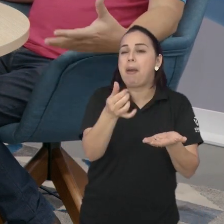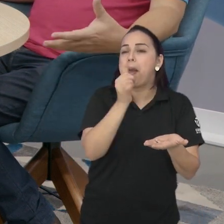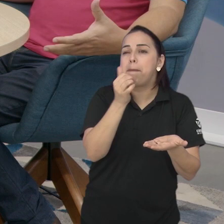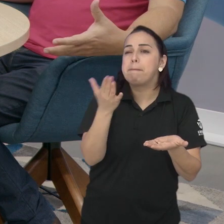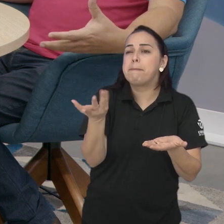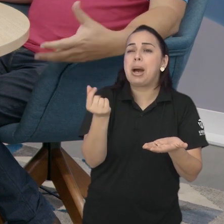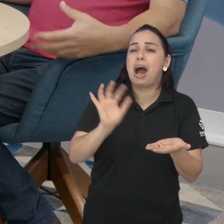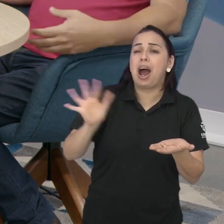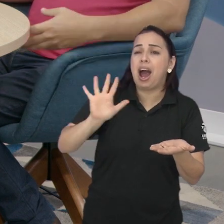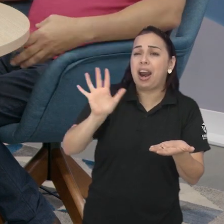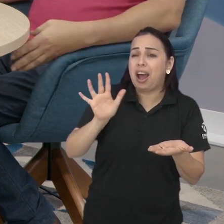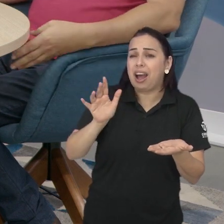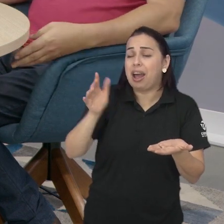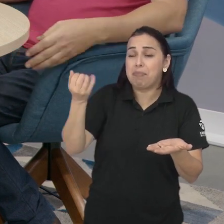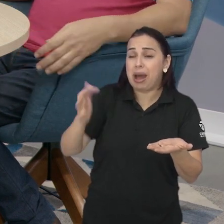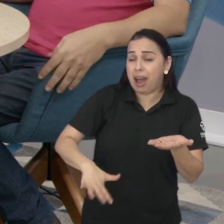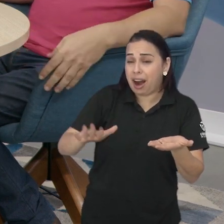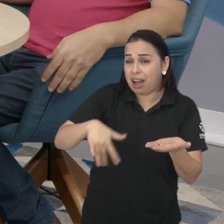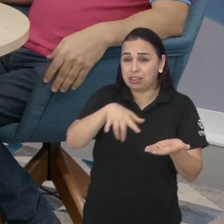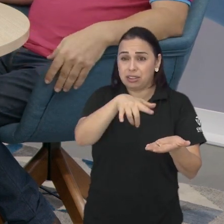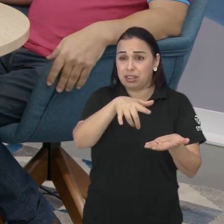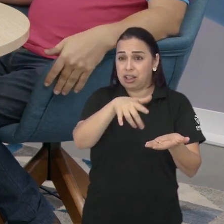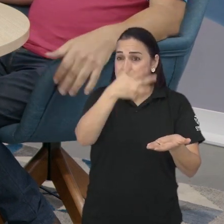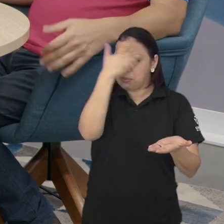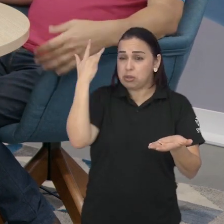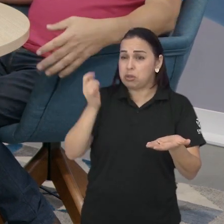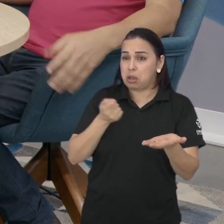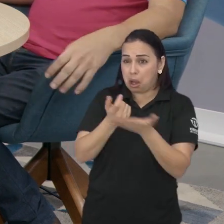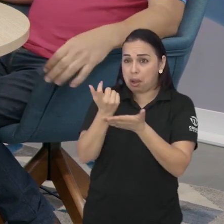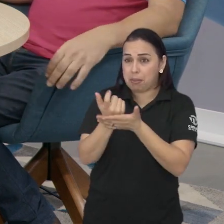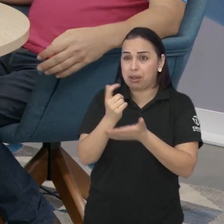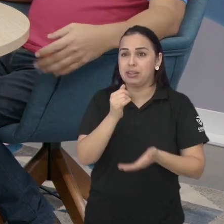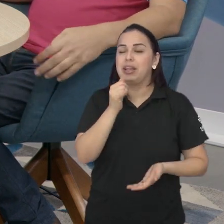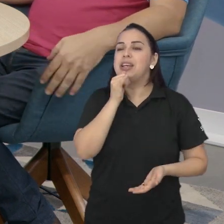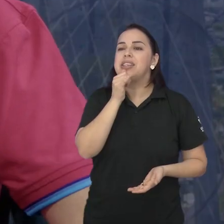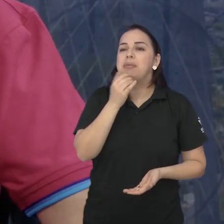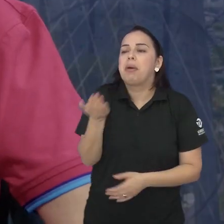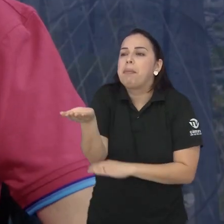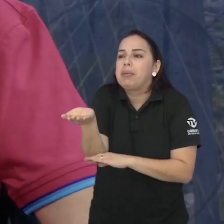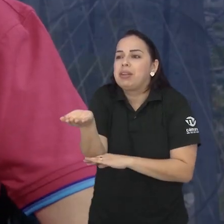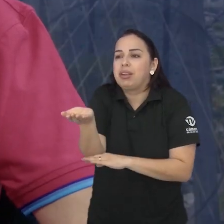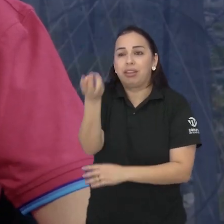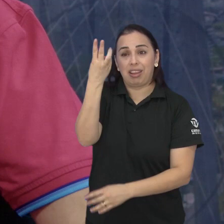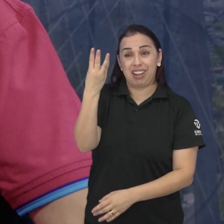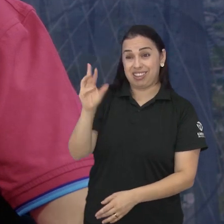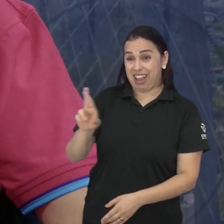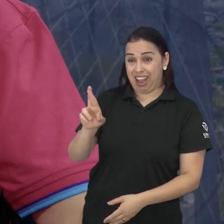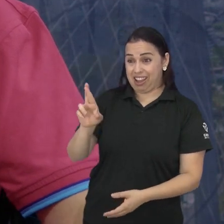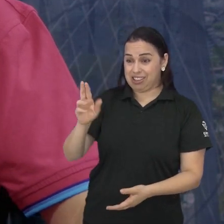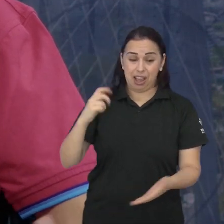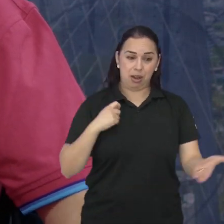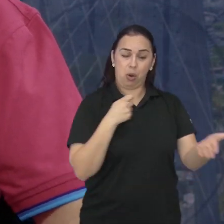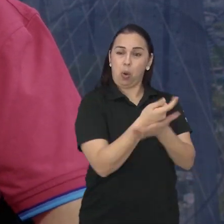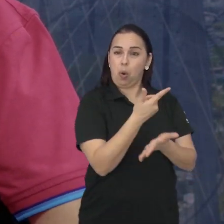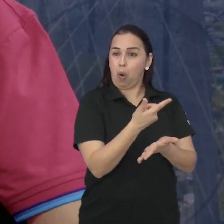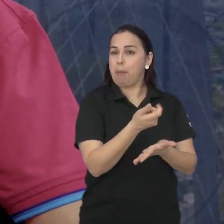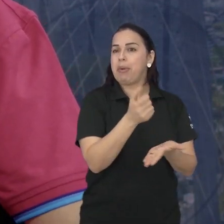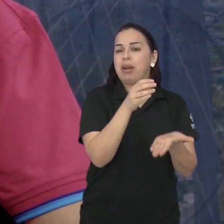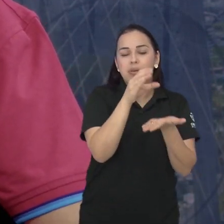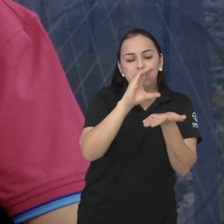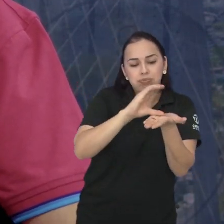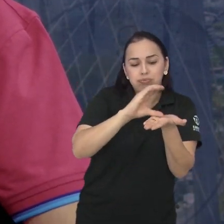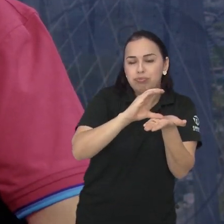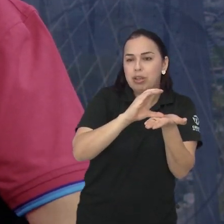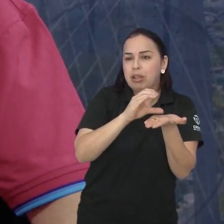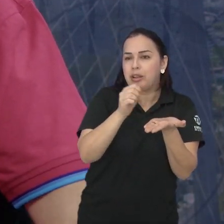cima disso, porque tem público para comprar. Então você olha um carro, ganha R$3, vai lá compra uma barriquinha de